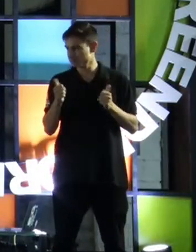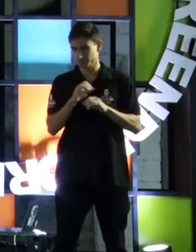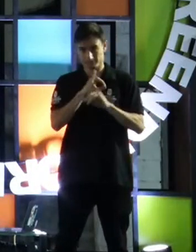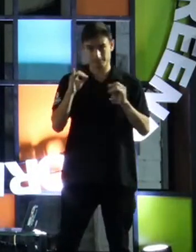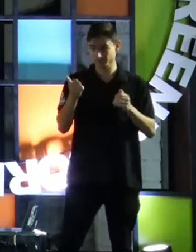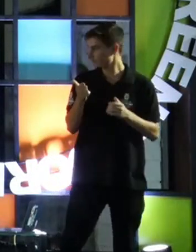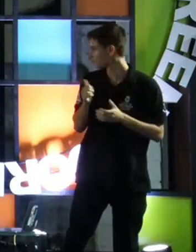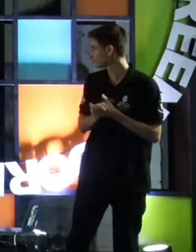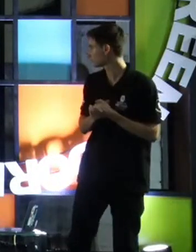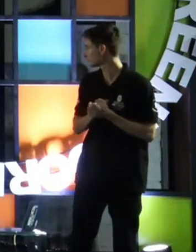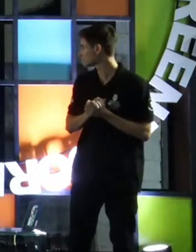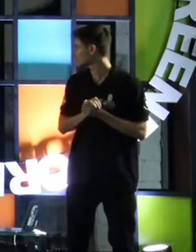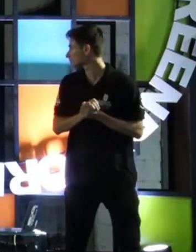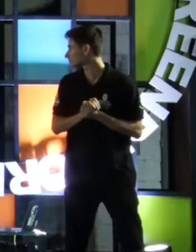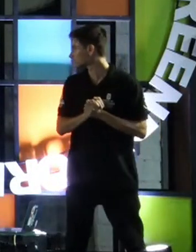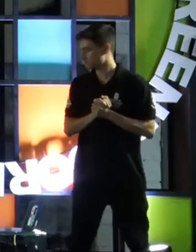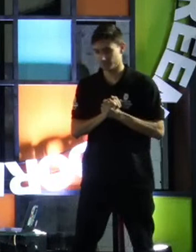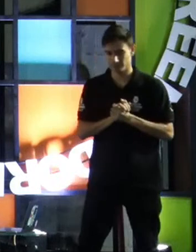Vamos embora?